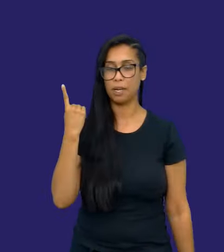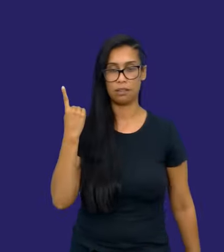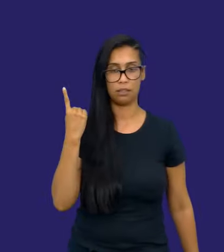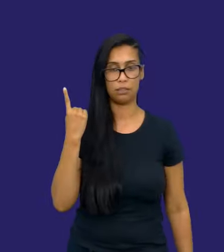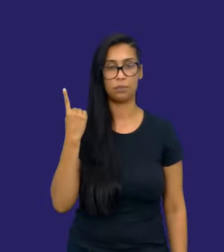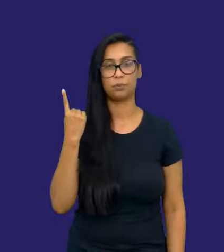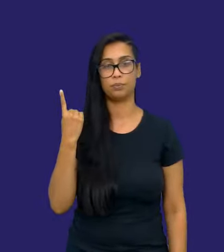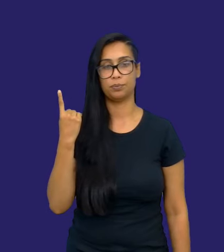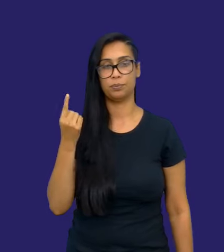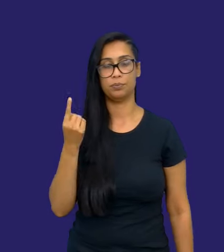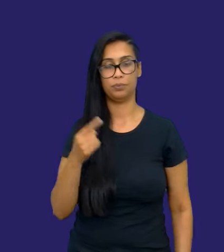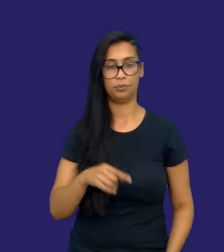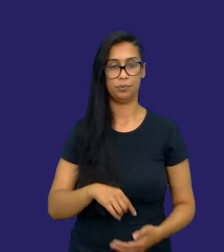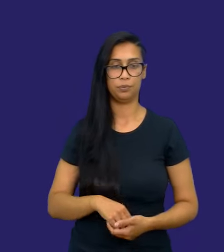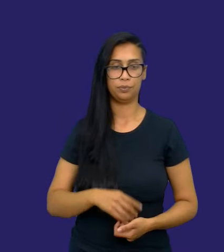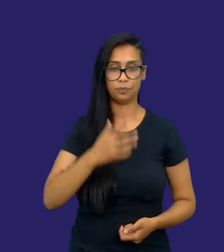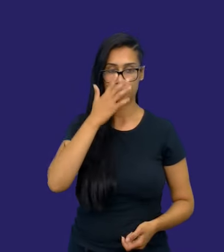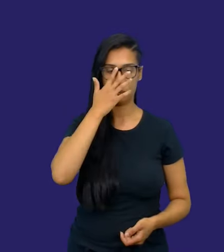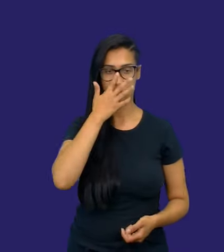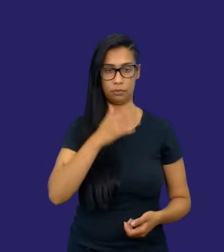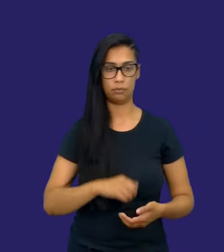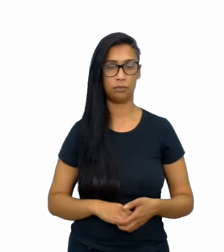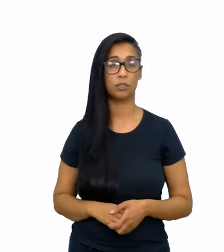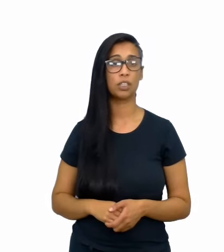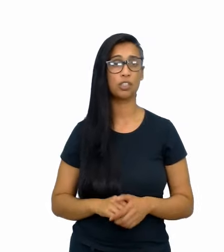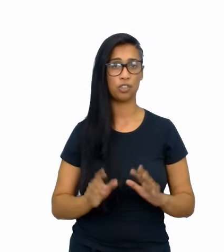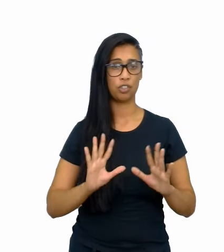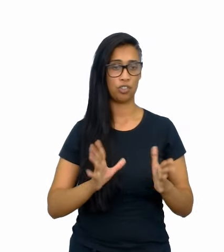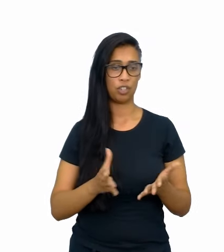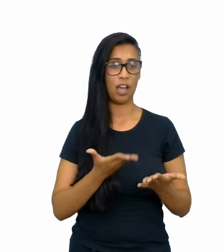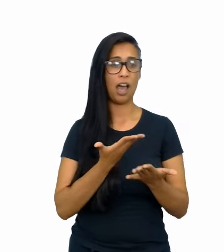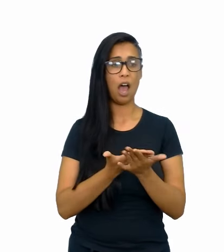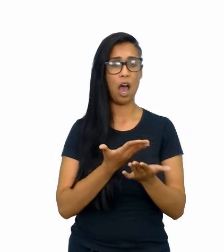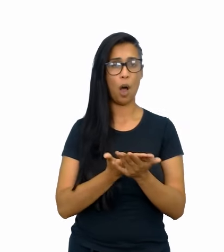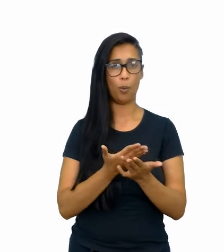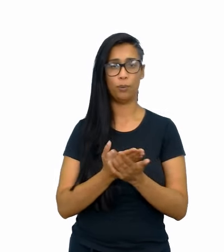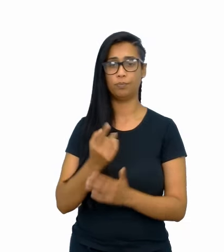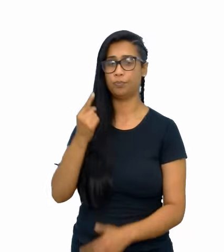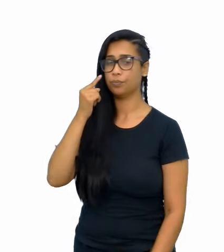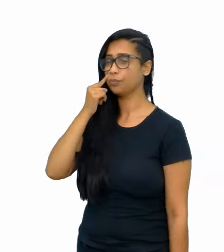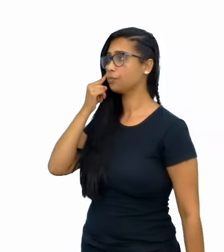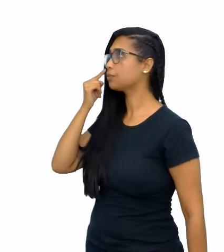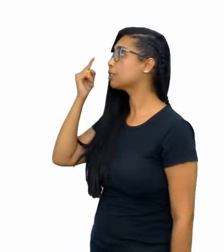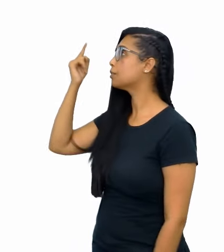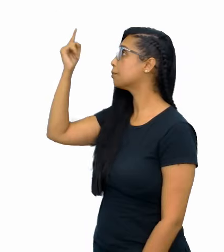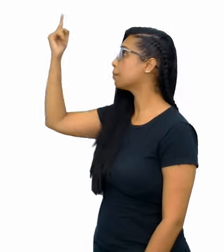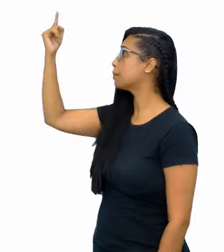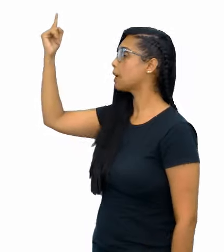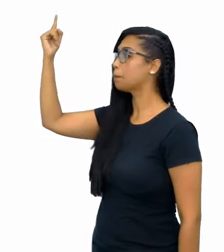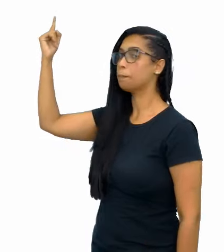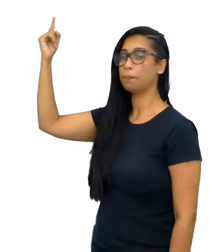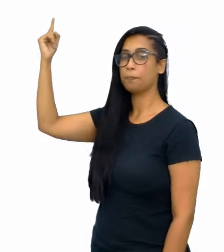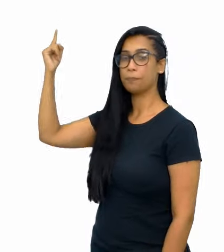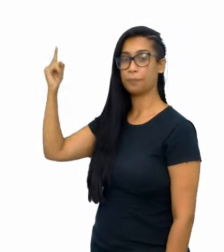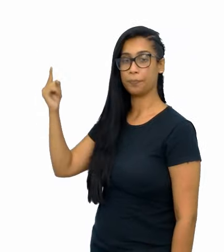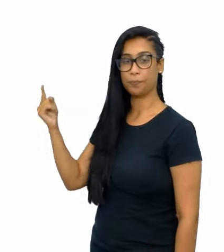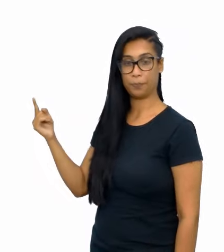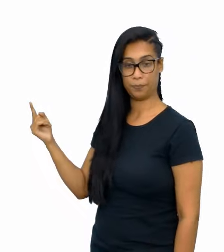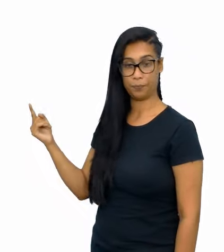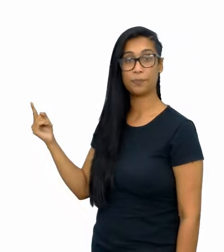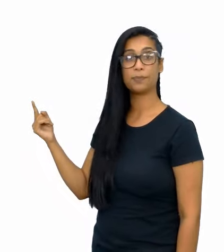e aqui nós já temos as aulas que estão aí na nossa sequência 6, relatos